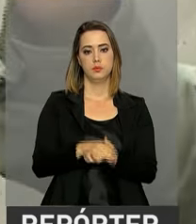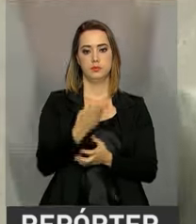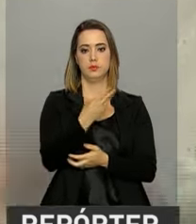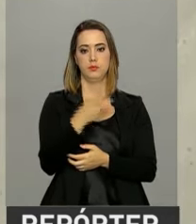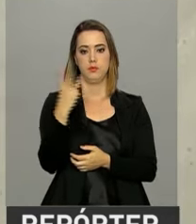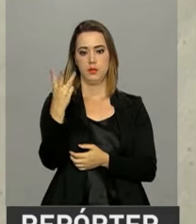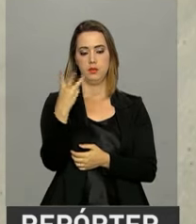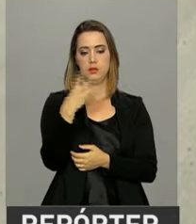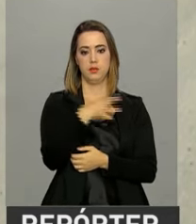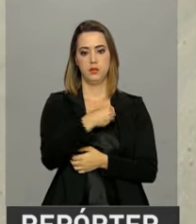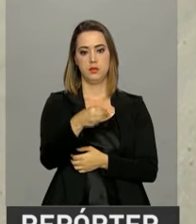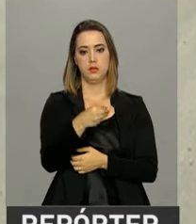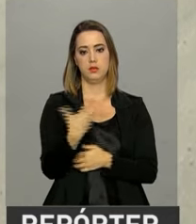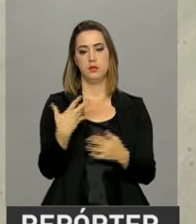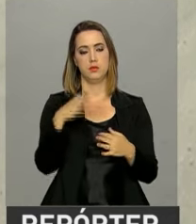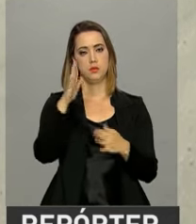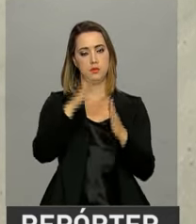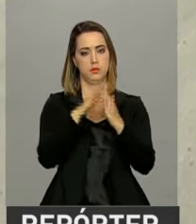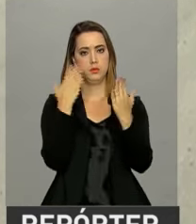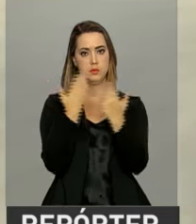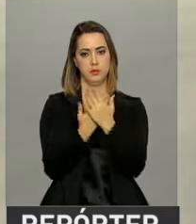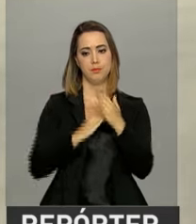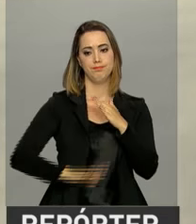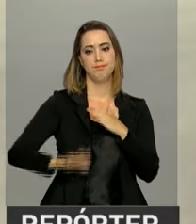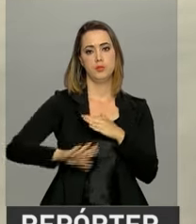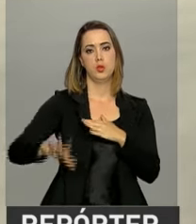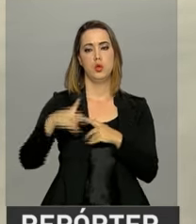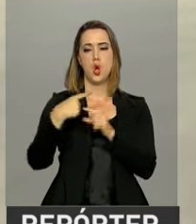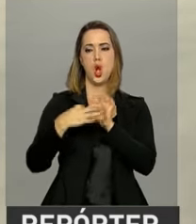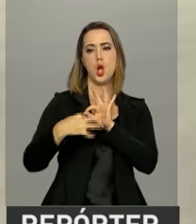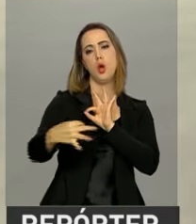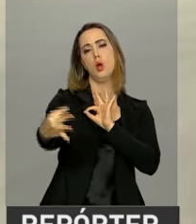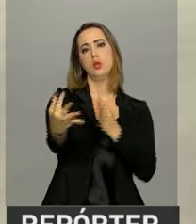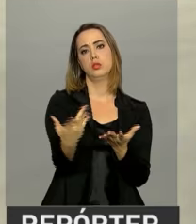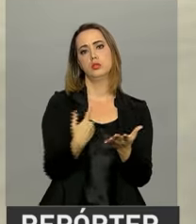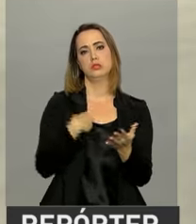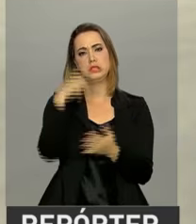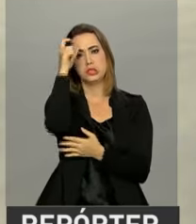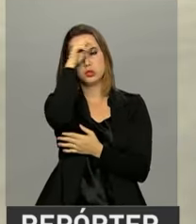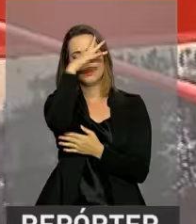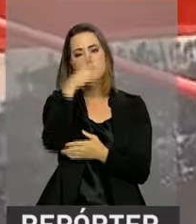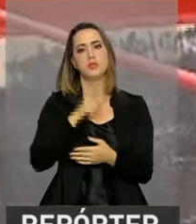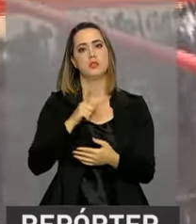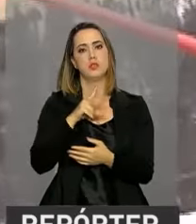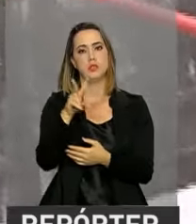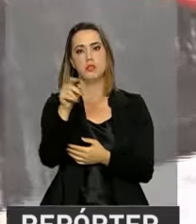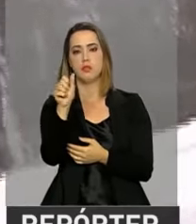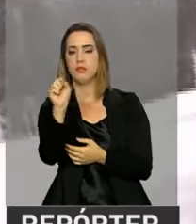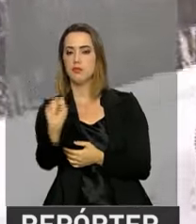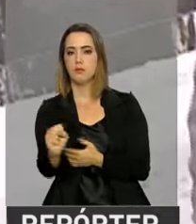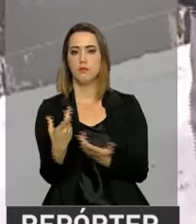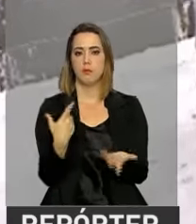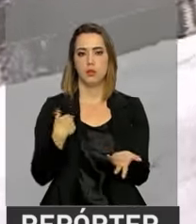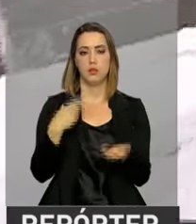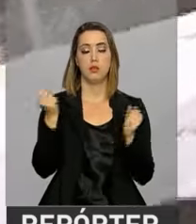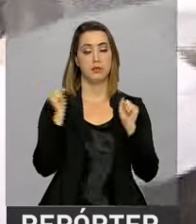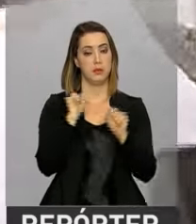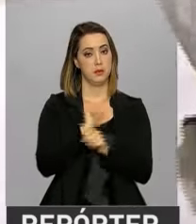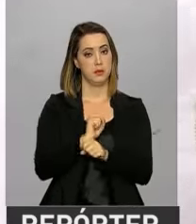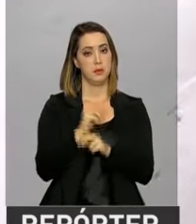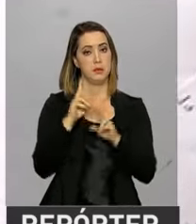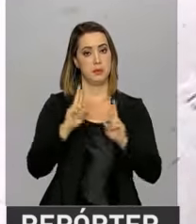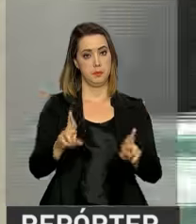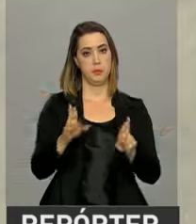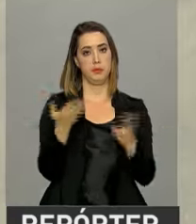3 filhos. A creche mais próxima fica longe e é difícil conseguir vaga para as crianças. Ele espera que agora o problema